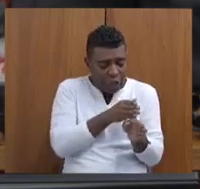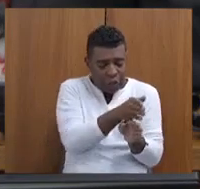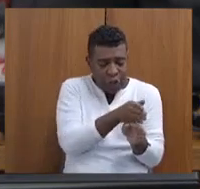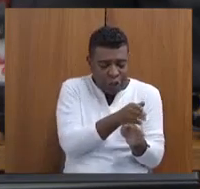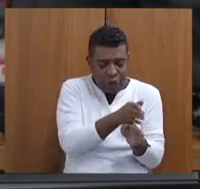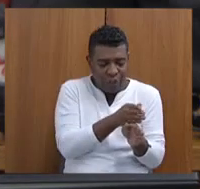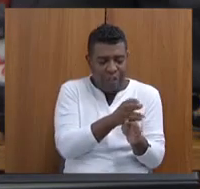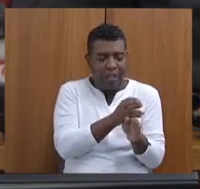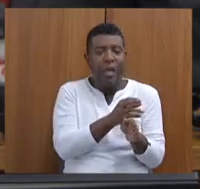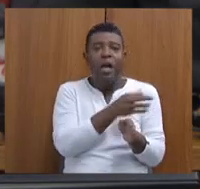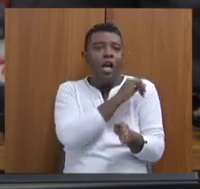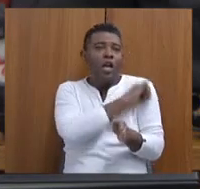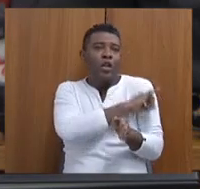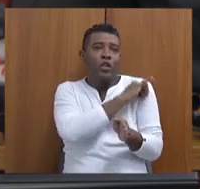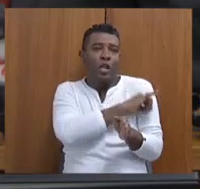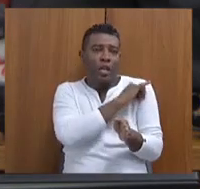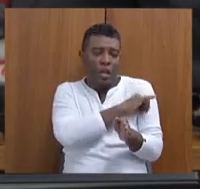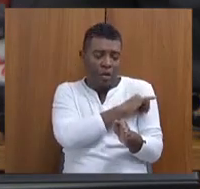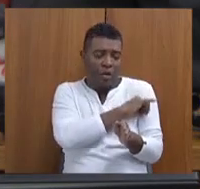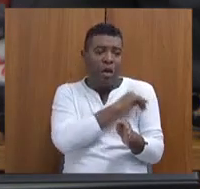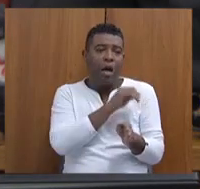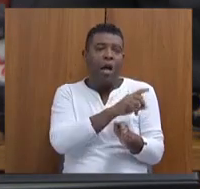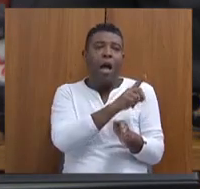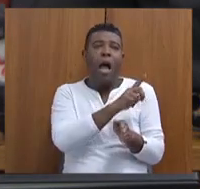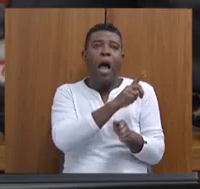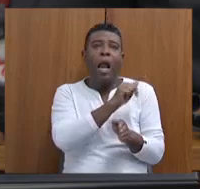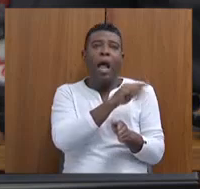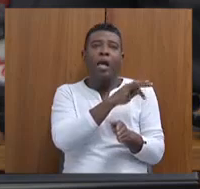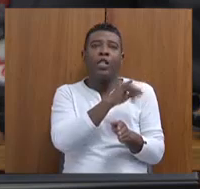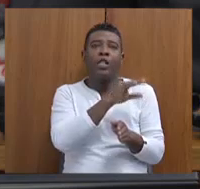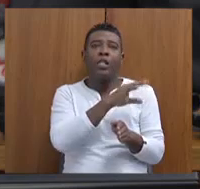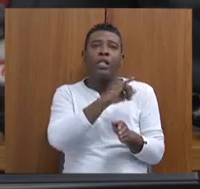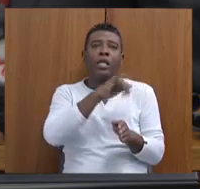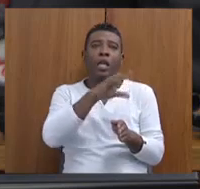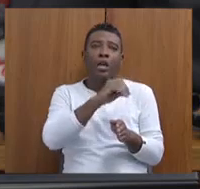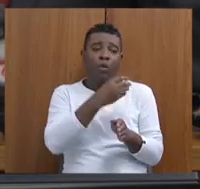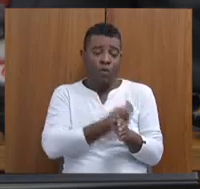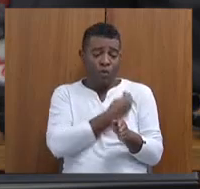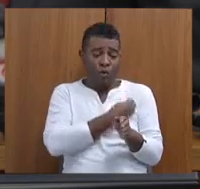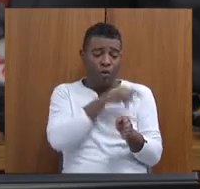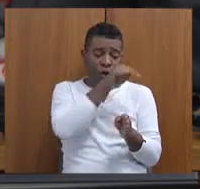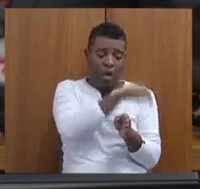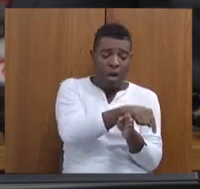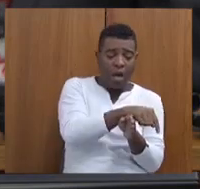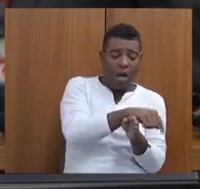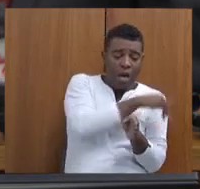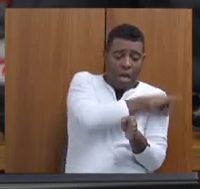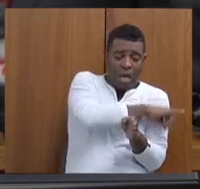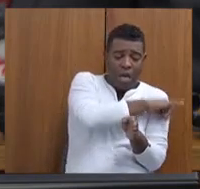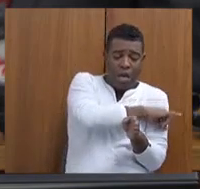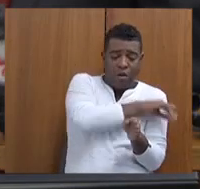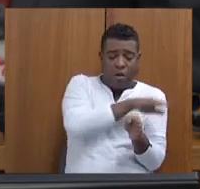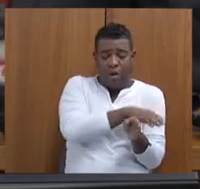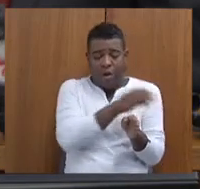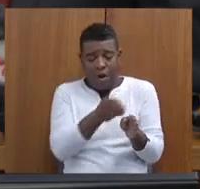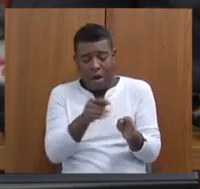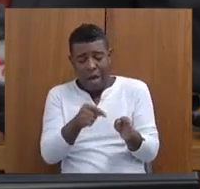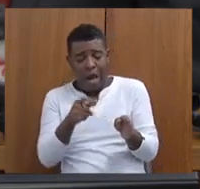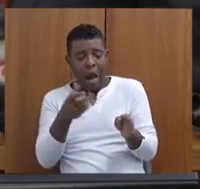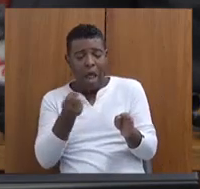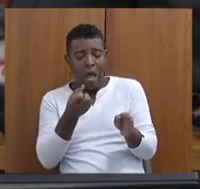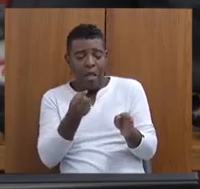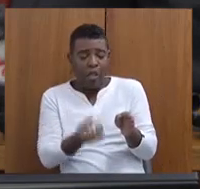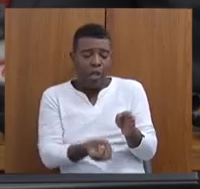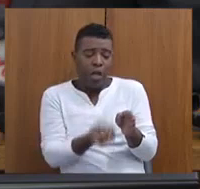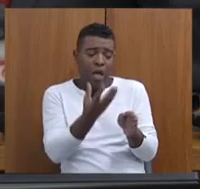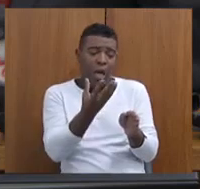um laticínio que funciona no Rio de Janeiro com que com leite produzido em Minas Gerais e eu disse nós temos melhor